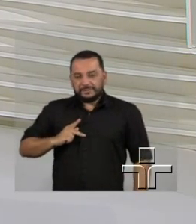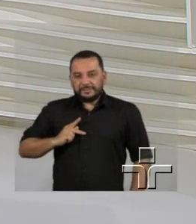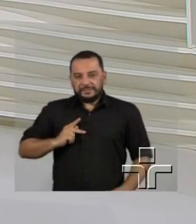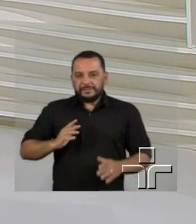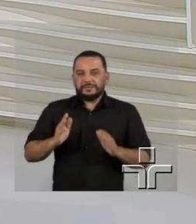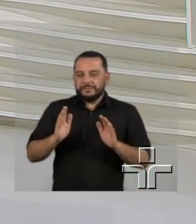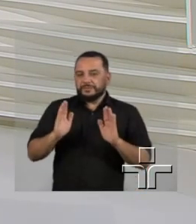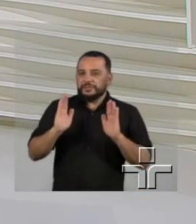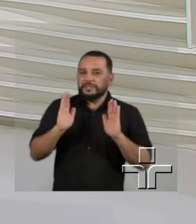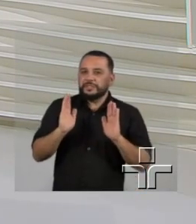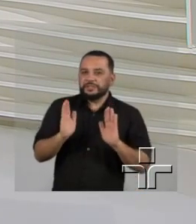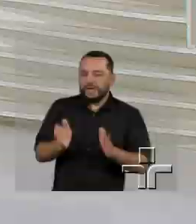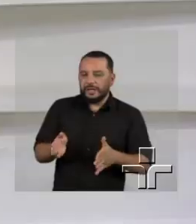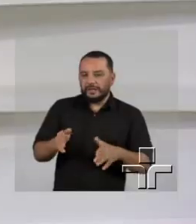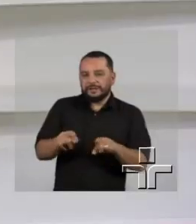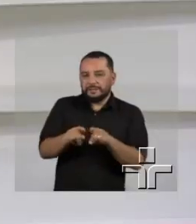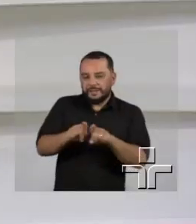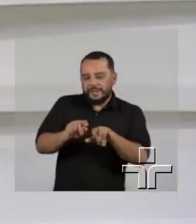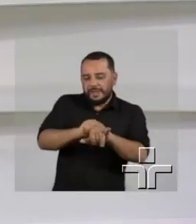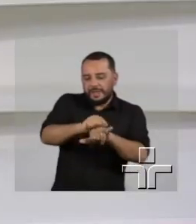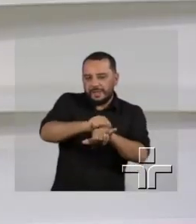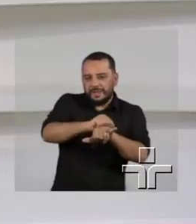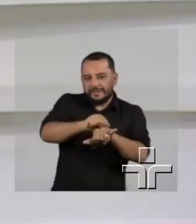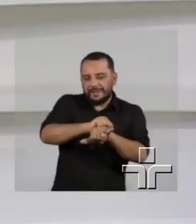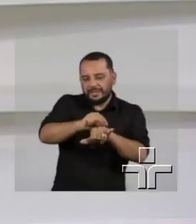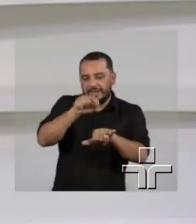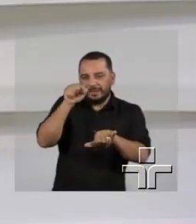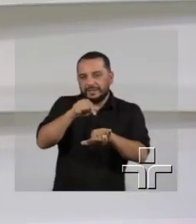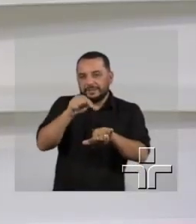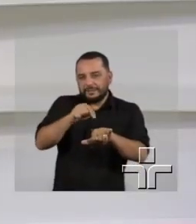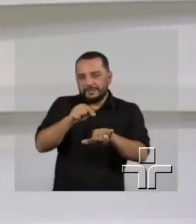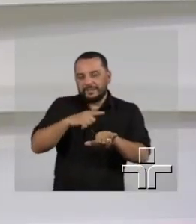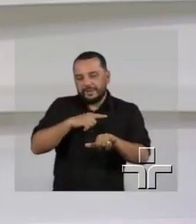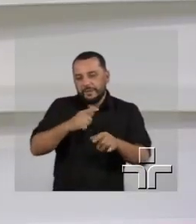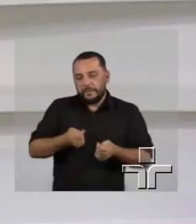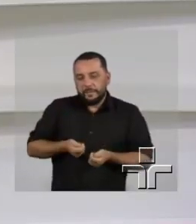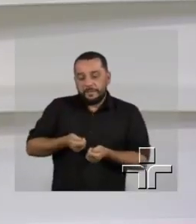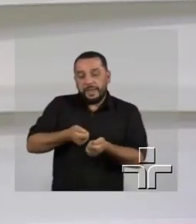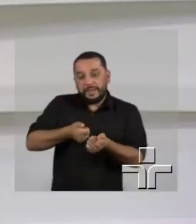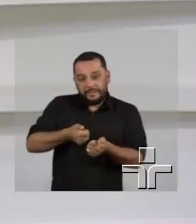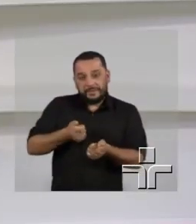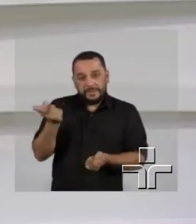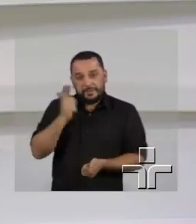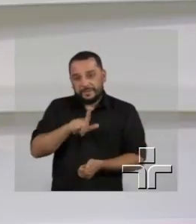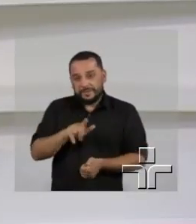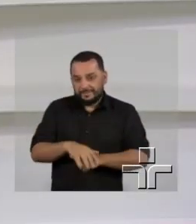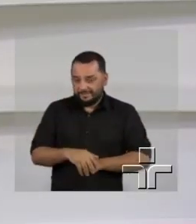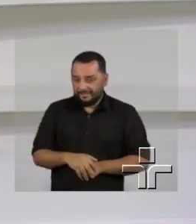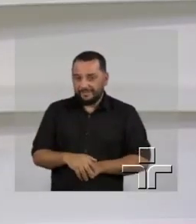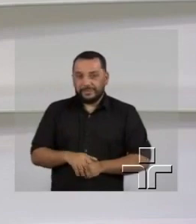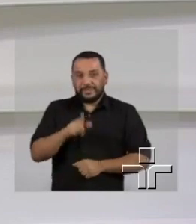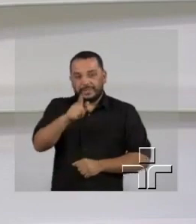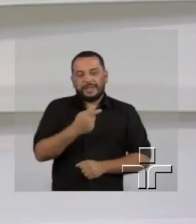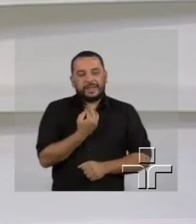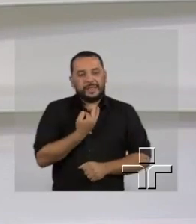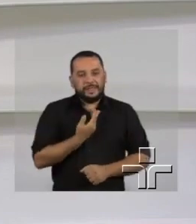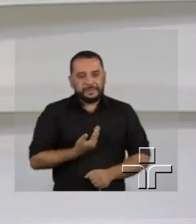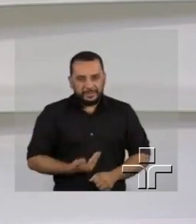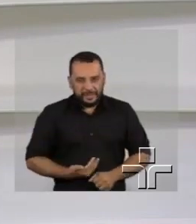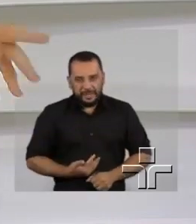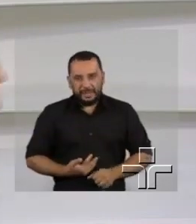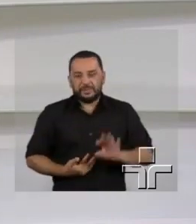Então, se você tiver equilíbrio, um pouco de calma, uma visão social das coisas... O Brasil teve